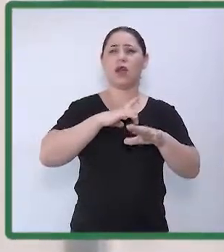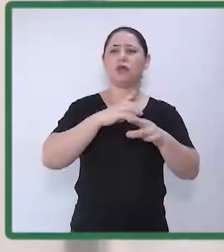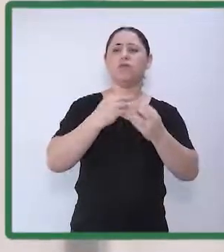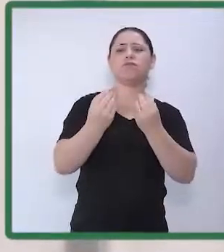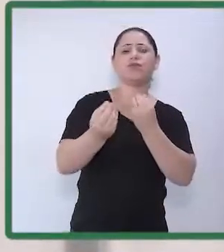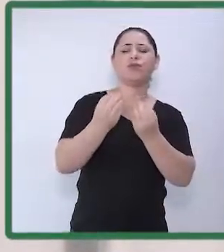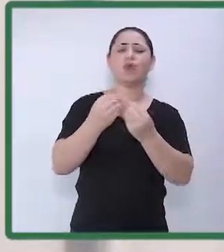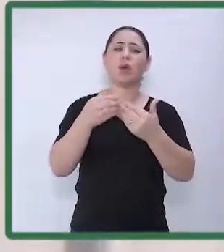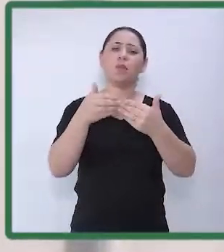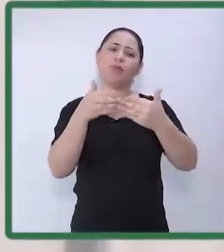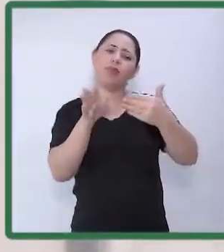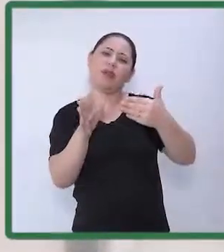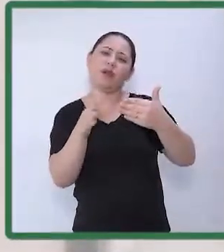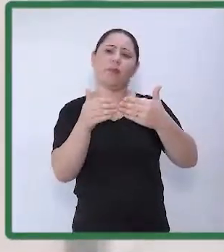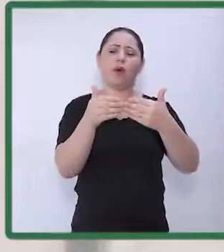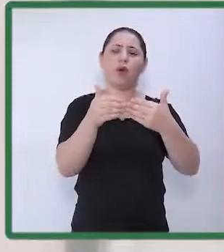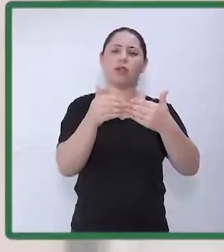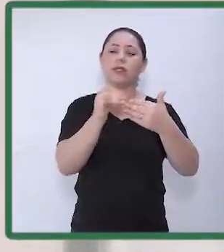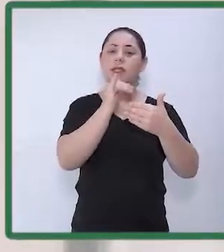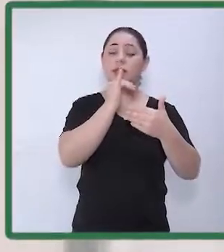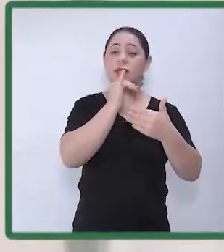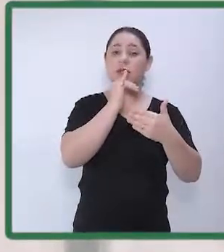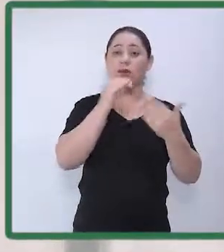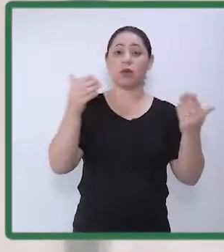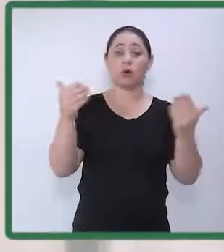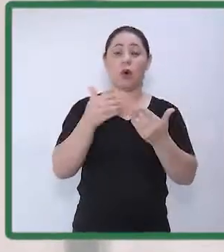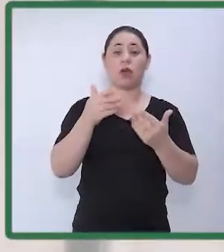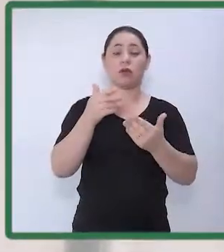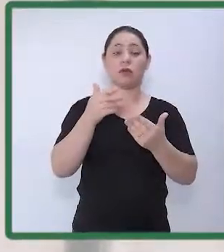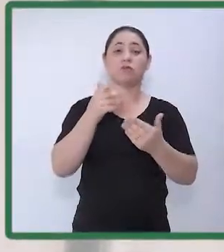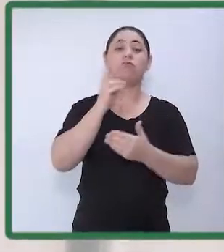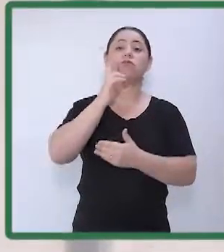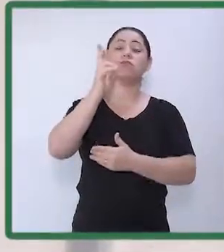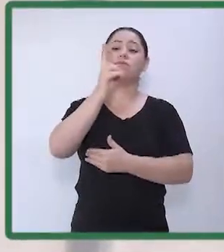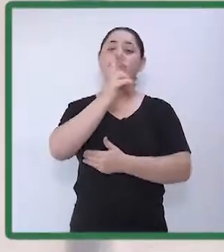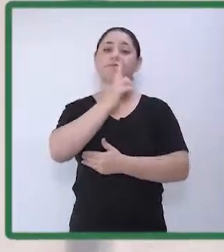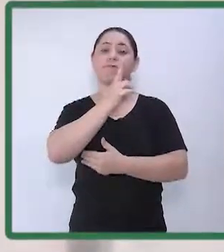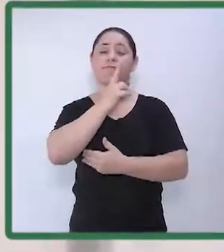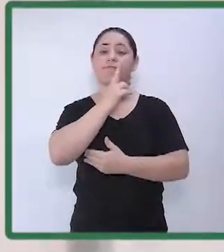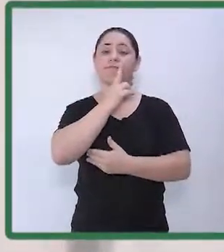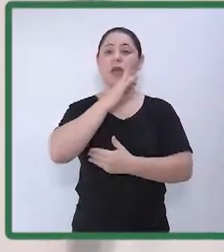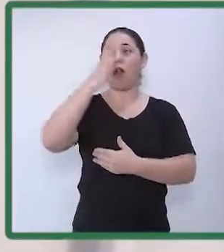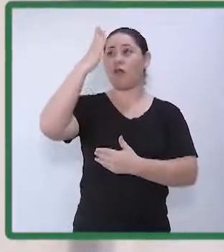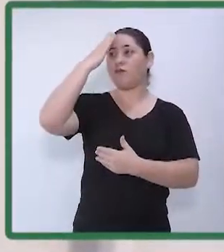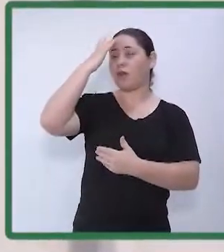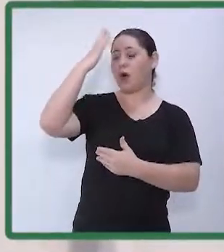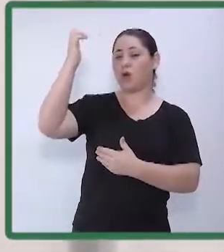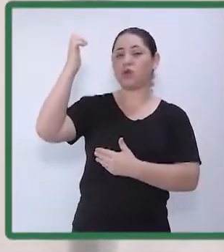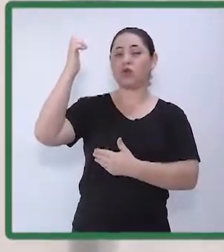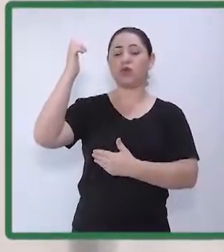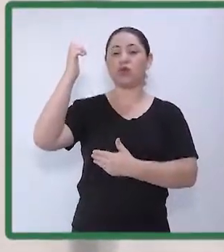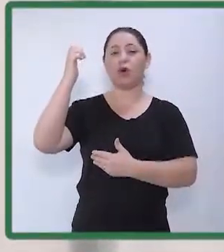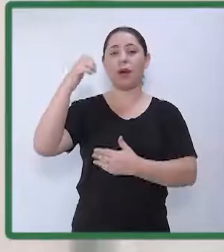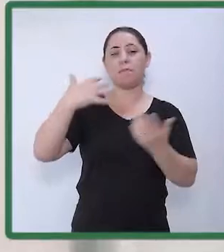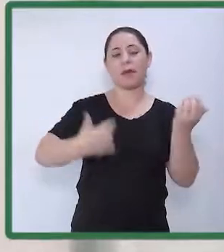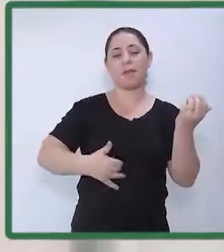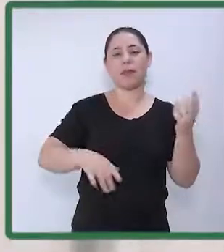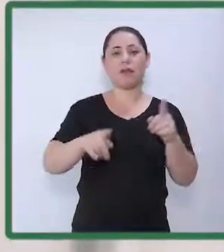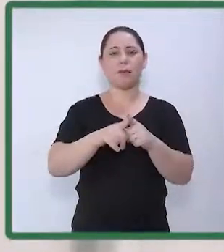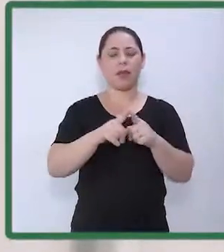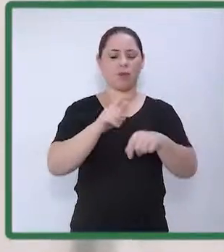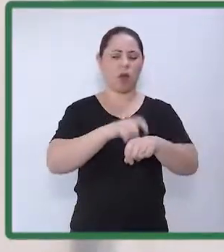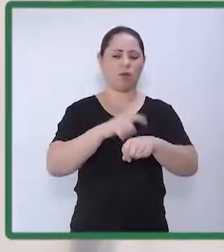dá para flexibilizar, governador. Nós tivemos aí o caso, por exemplo, dos bares e restaurantes, os nossos artistas, né? Passamos